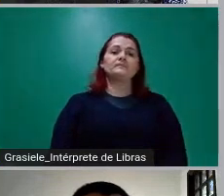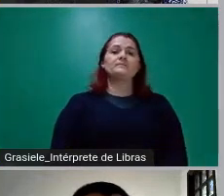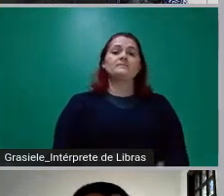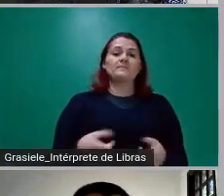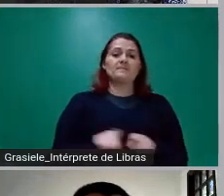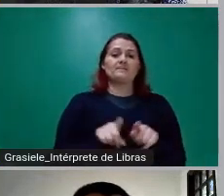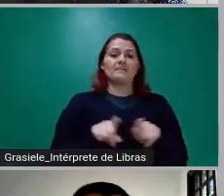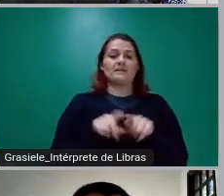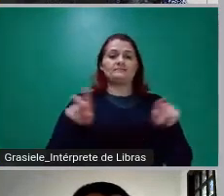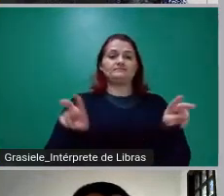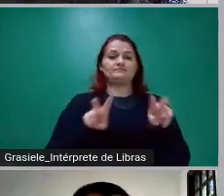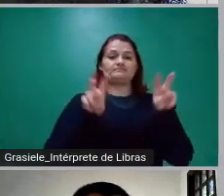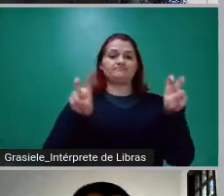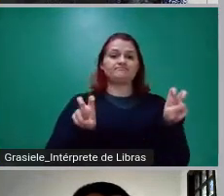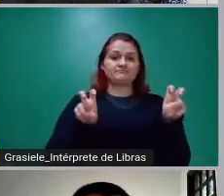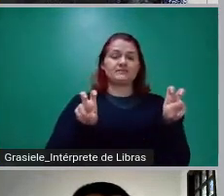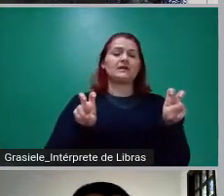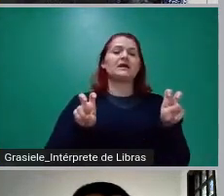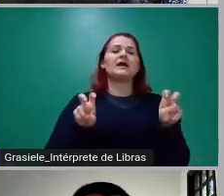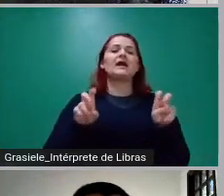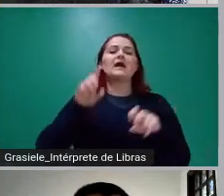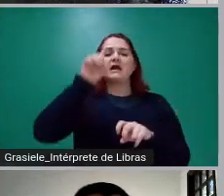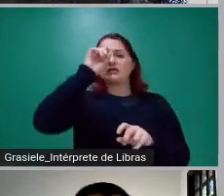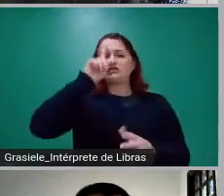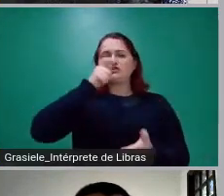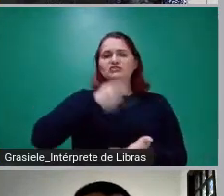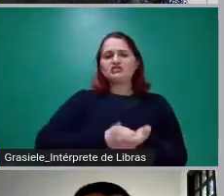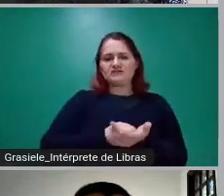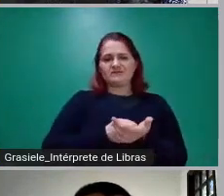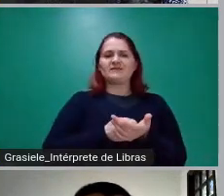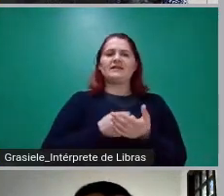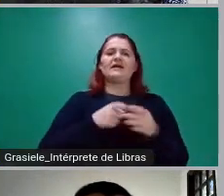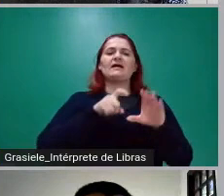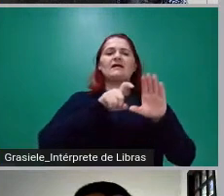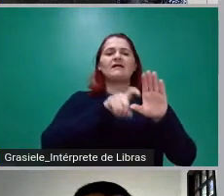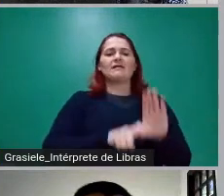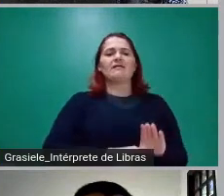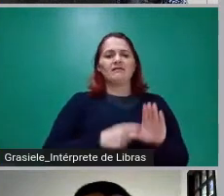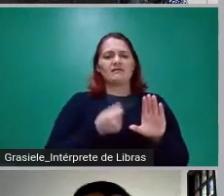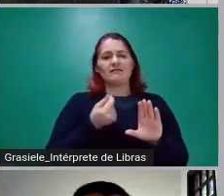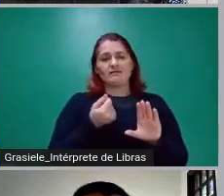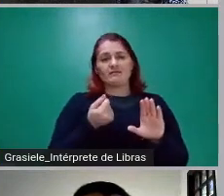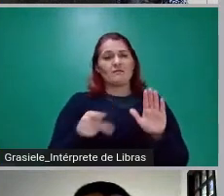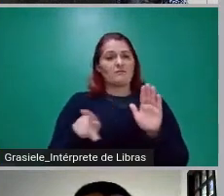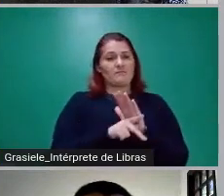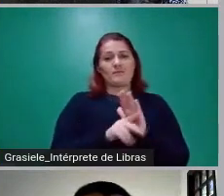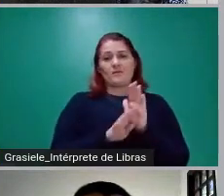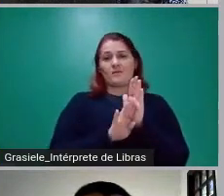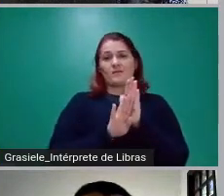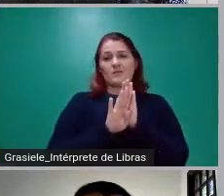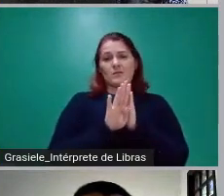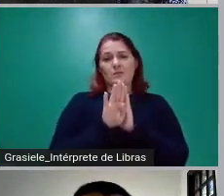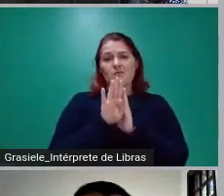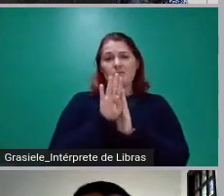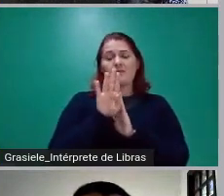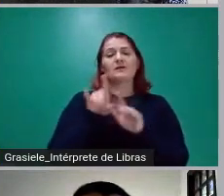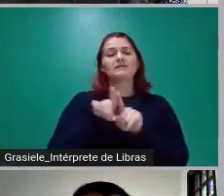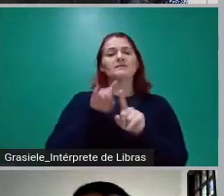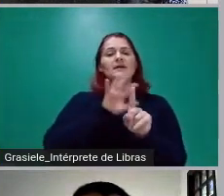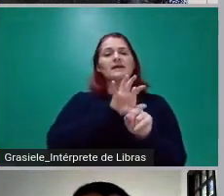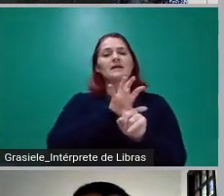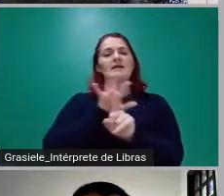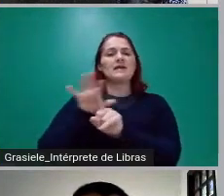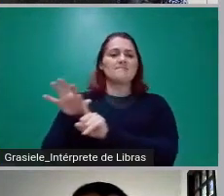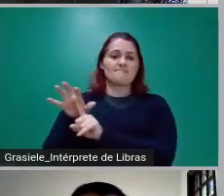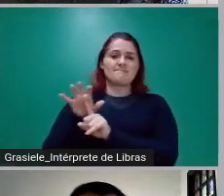do endividamento externo durante a ditadura militar, elevação unilateral dos juros internacionais e seu impacto na crise da dívida na década